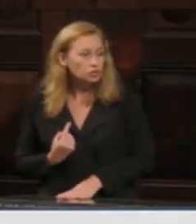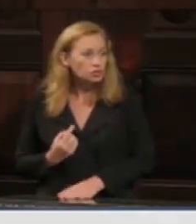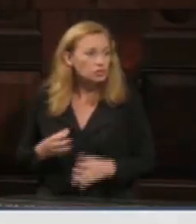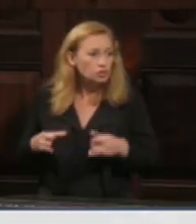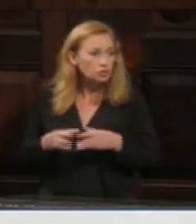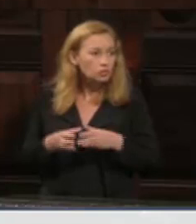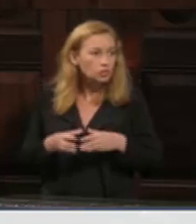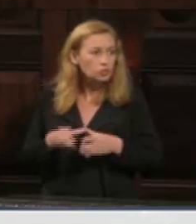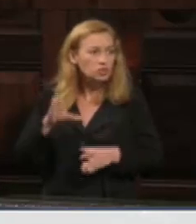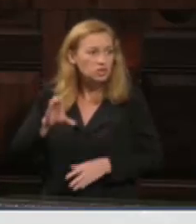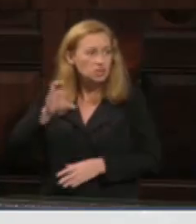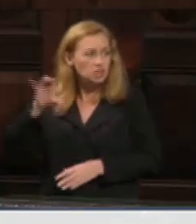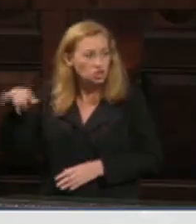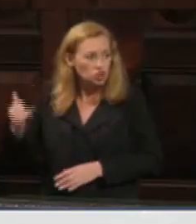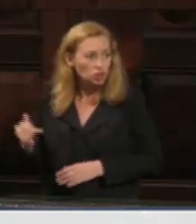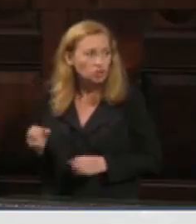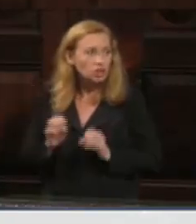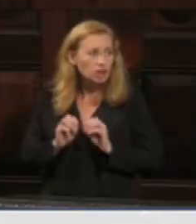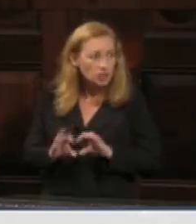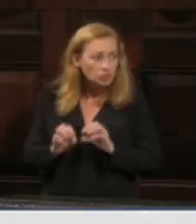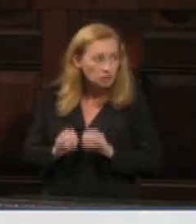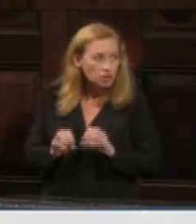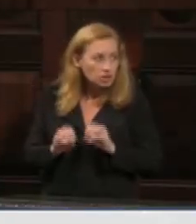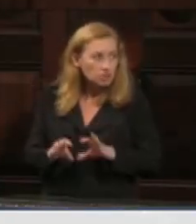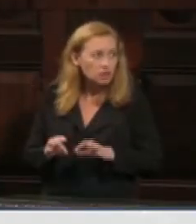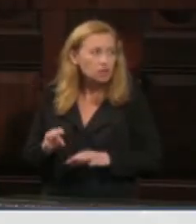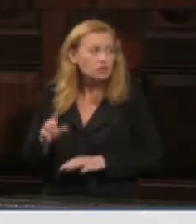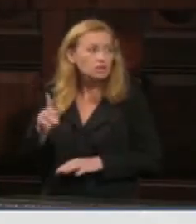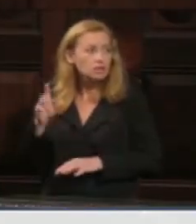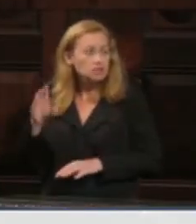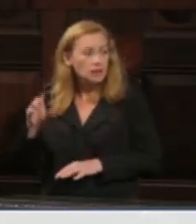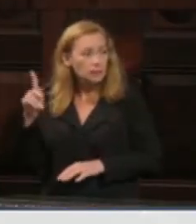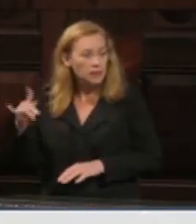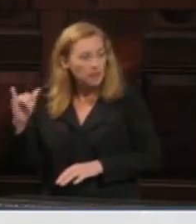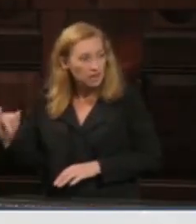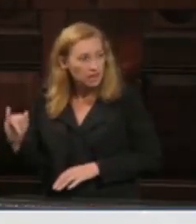CCJ, Educação, Tributação, CPI,